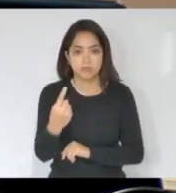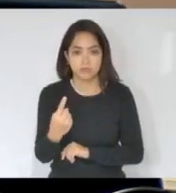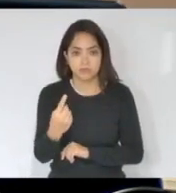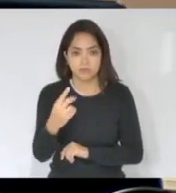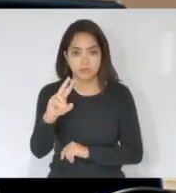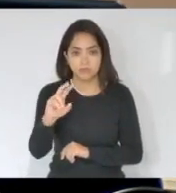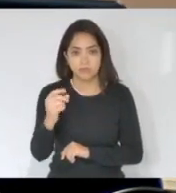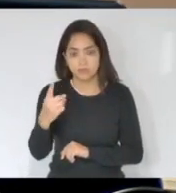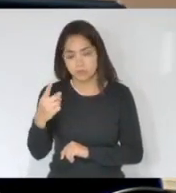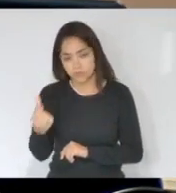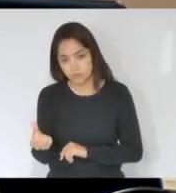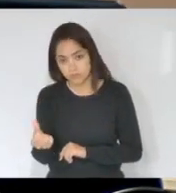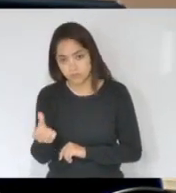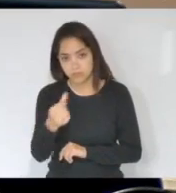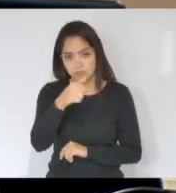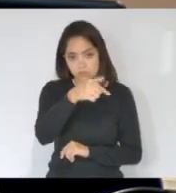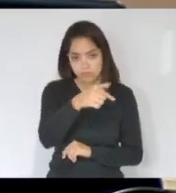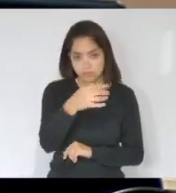281/2016,